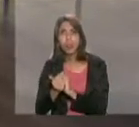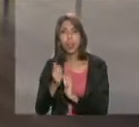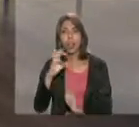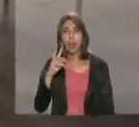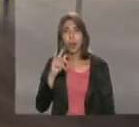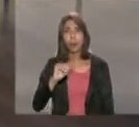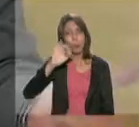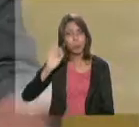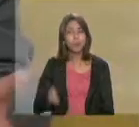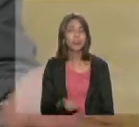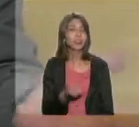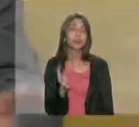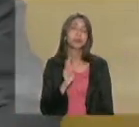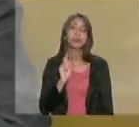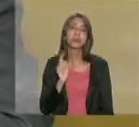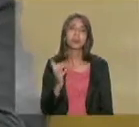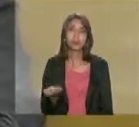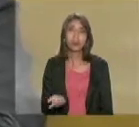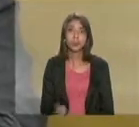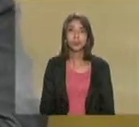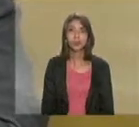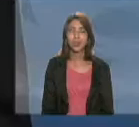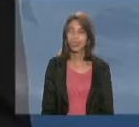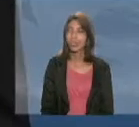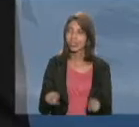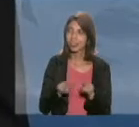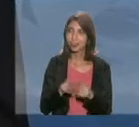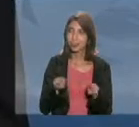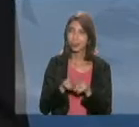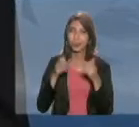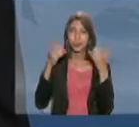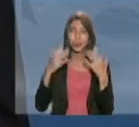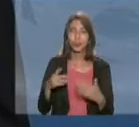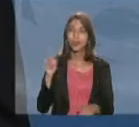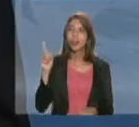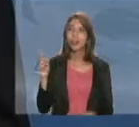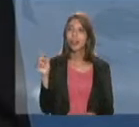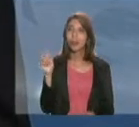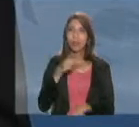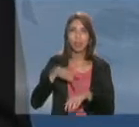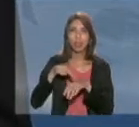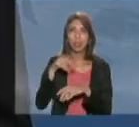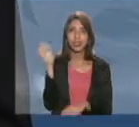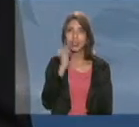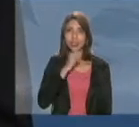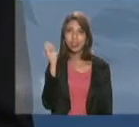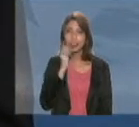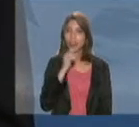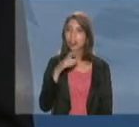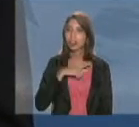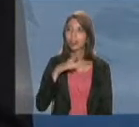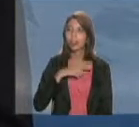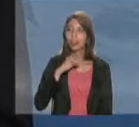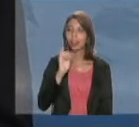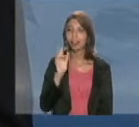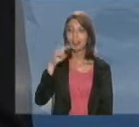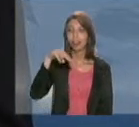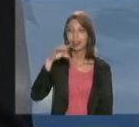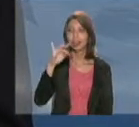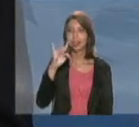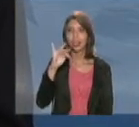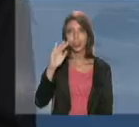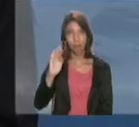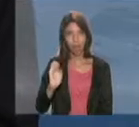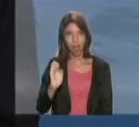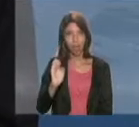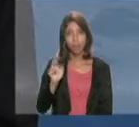É verdade. Então, essa que é a questão. E há um detalhe que o senhor falou também do futebol da Itália, porque na Itália nós temos a Internazionale de